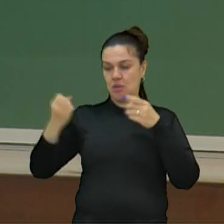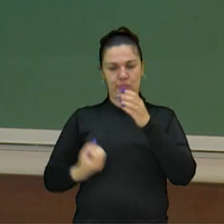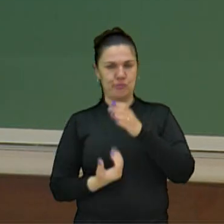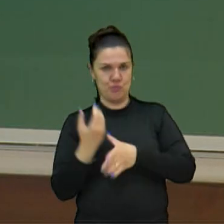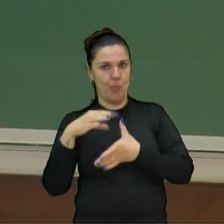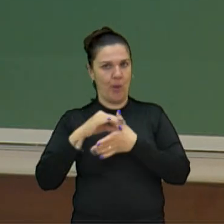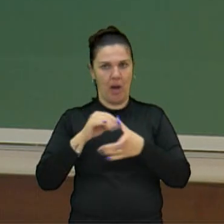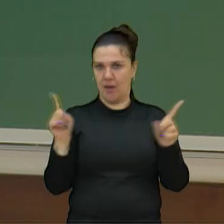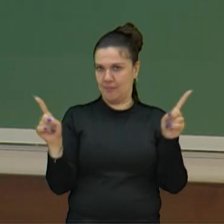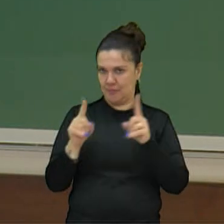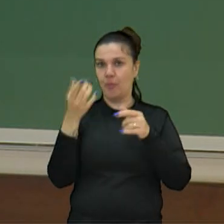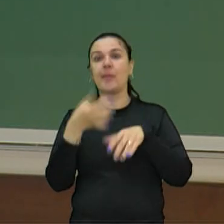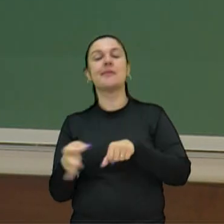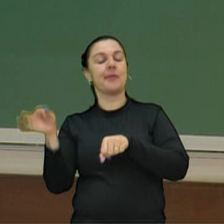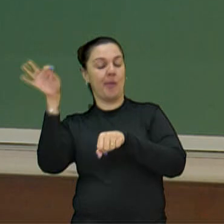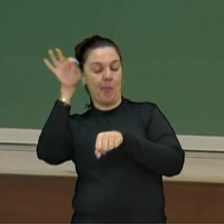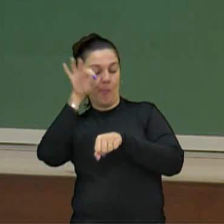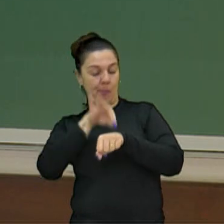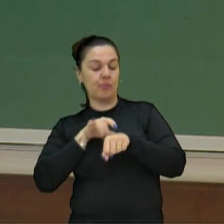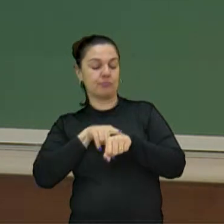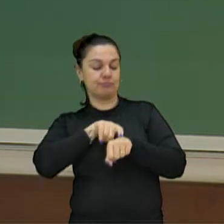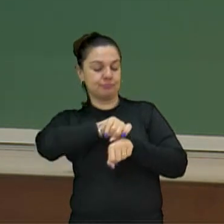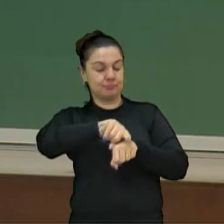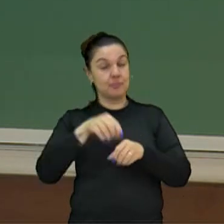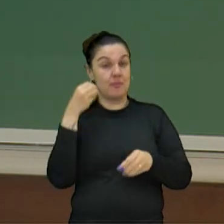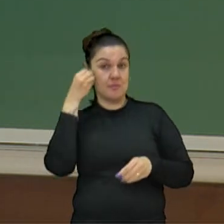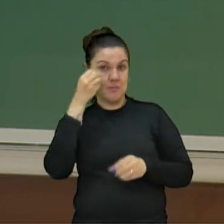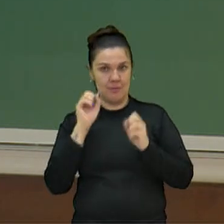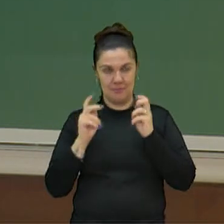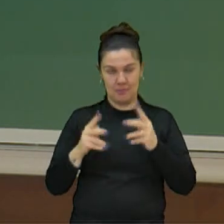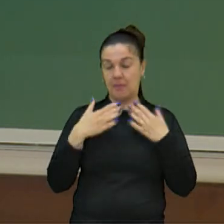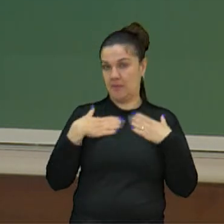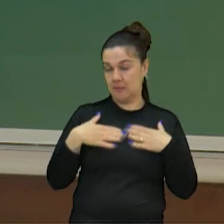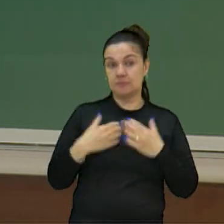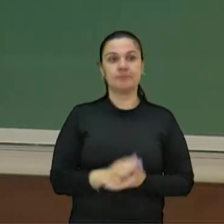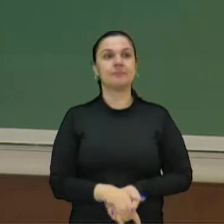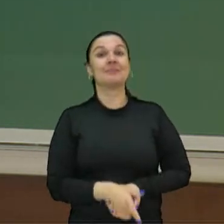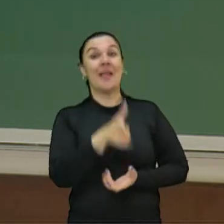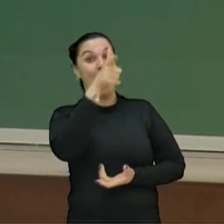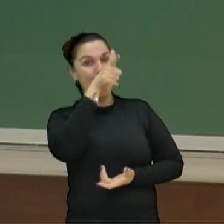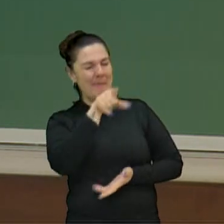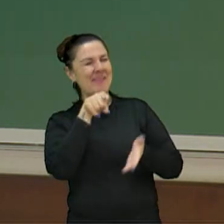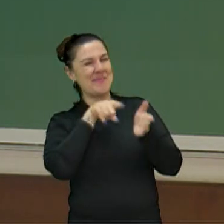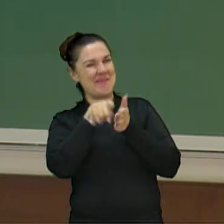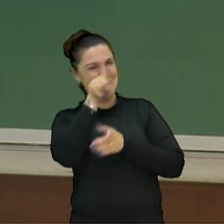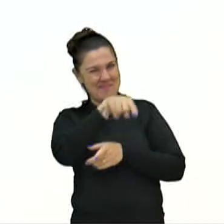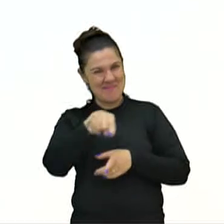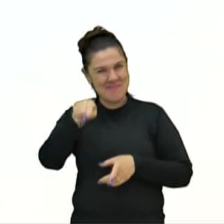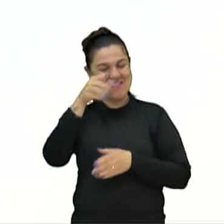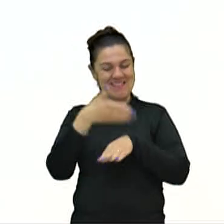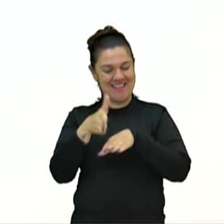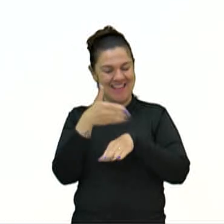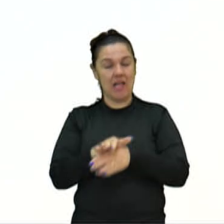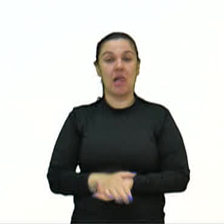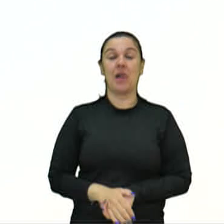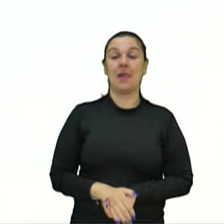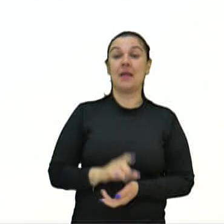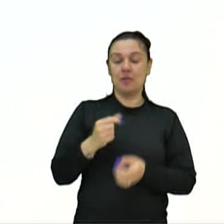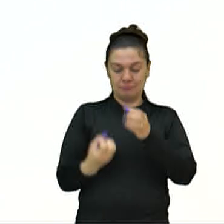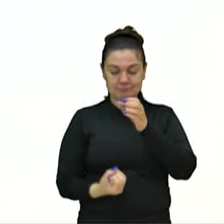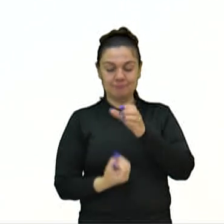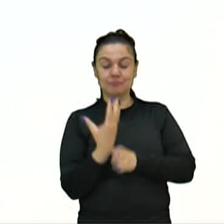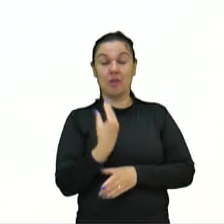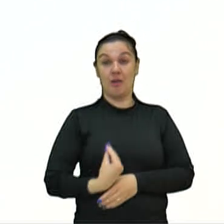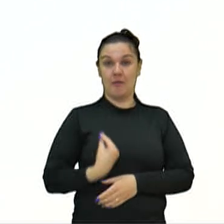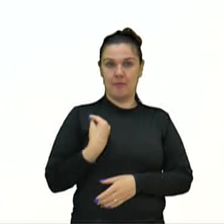carne, que veio das moscas, as larvinhas da sua experiência lá, tá? Bem tranquilinho. Mais um quiz aí para vocês treinarem. Sobre a origem da